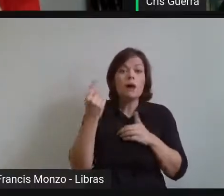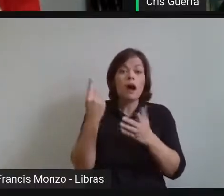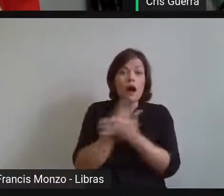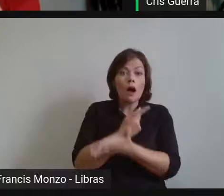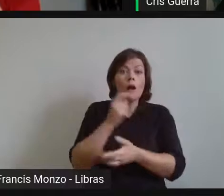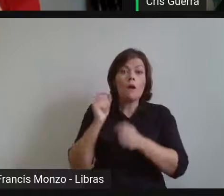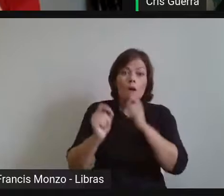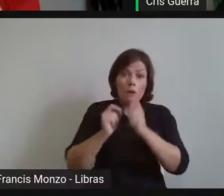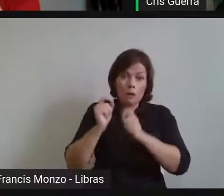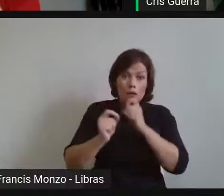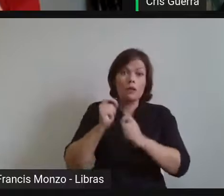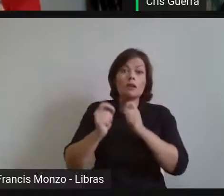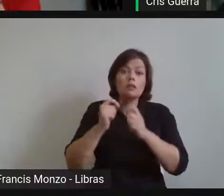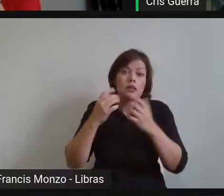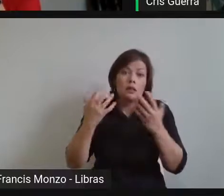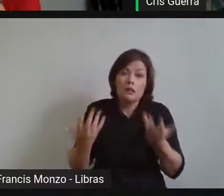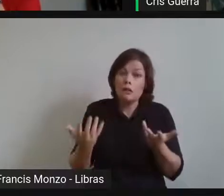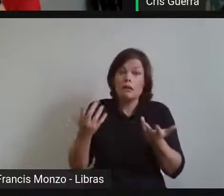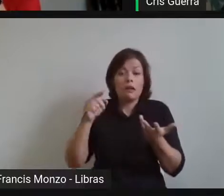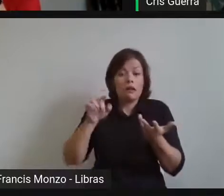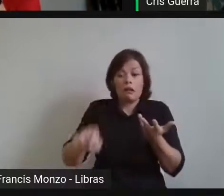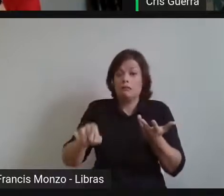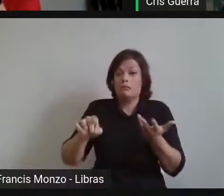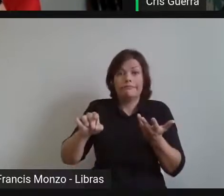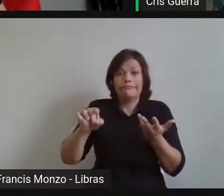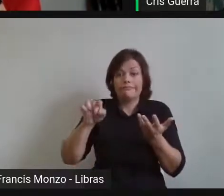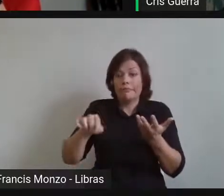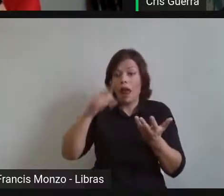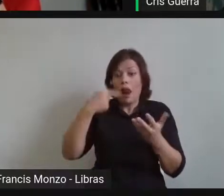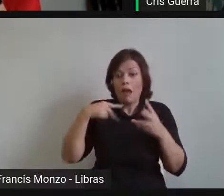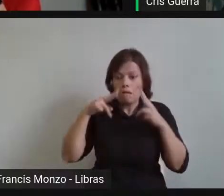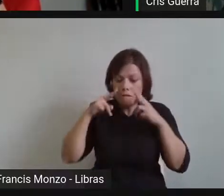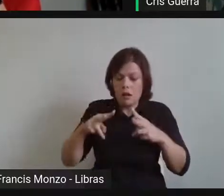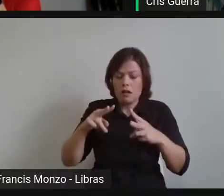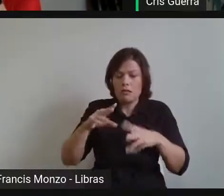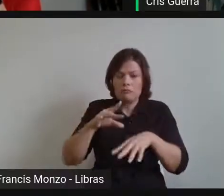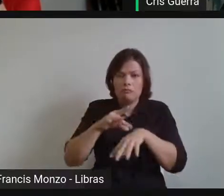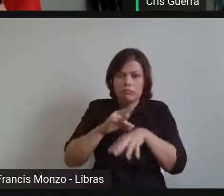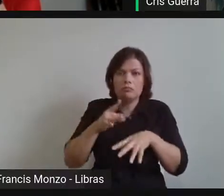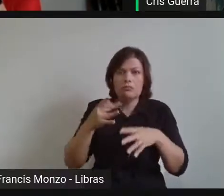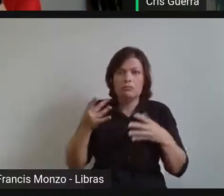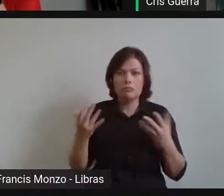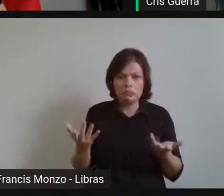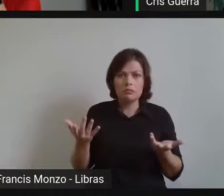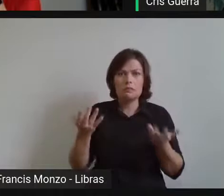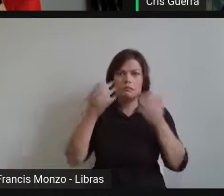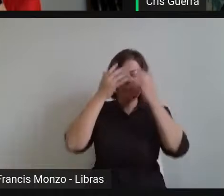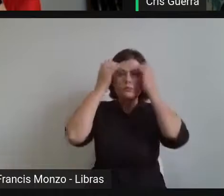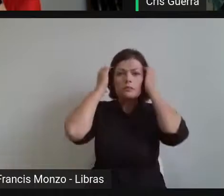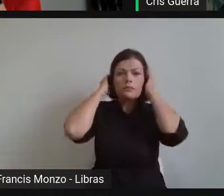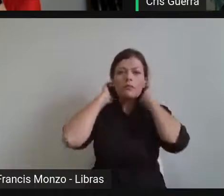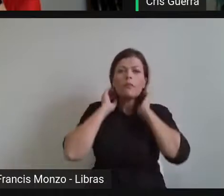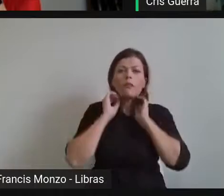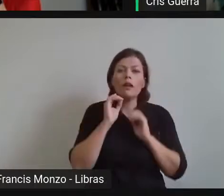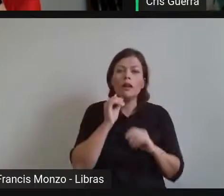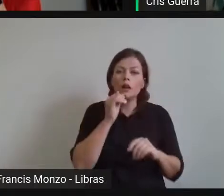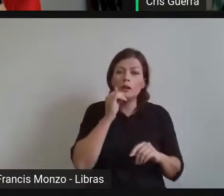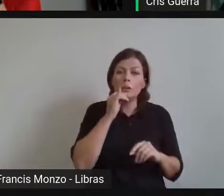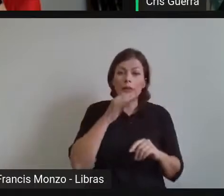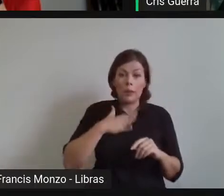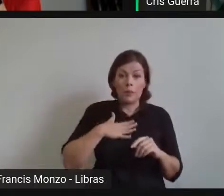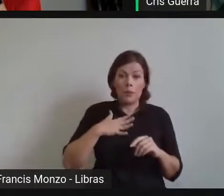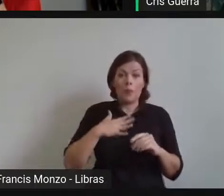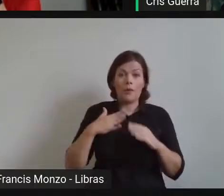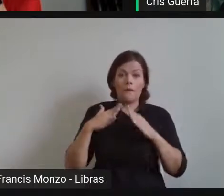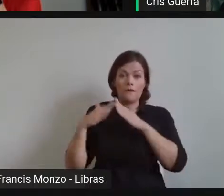água bate na bunda, né? É mais ou menos isso que acontece. Eu tenho um vizinho aqui do prédio que não usa